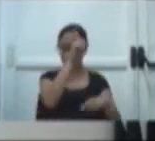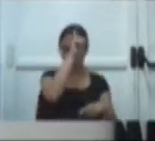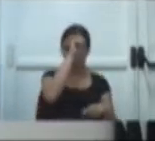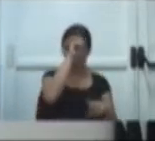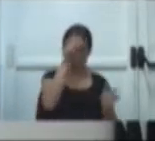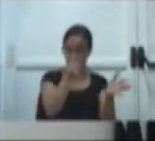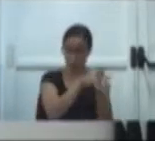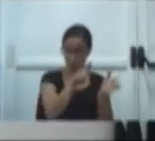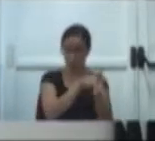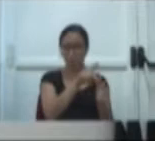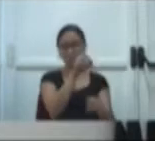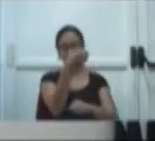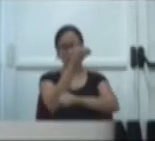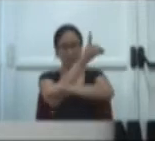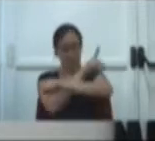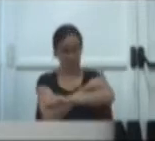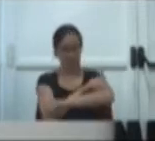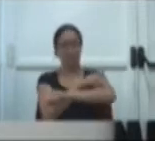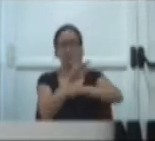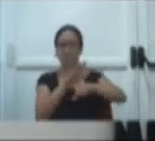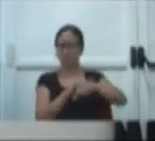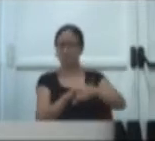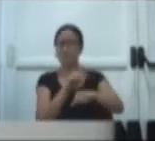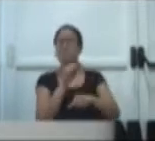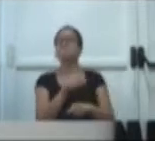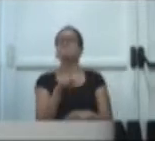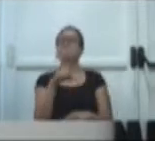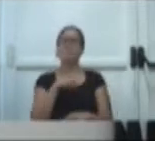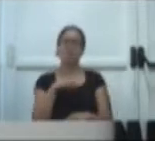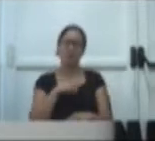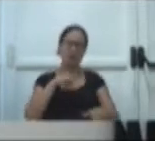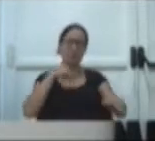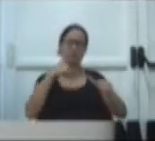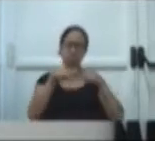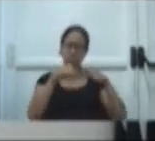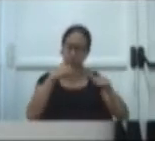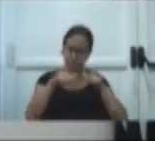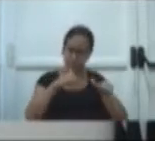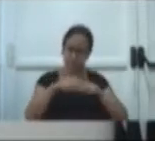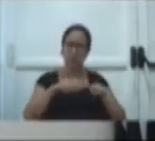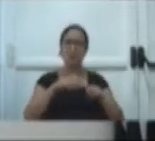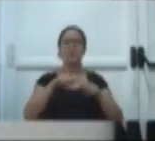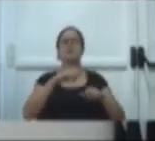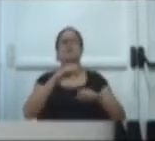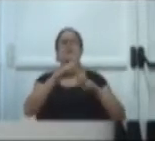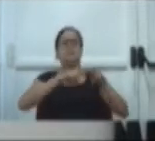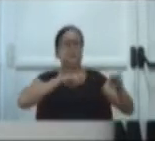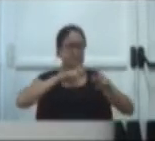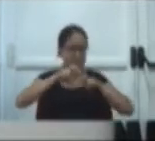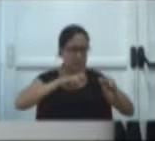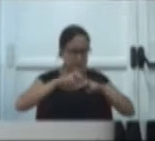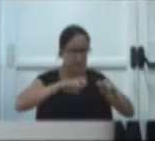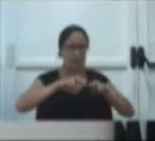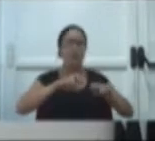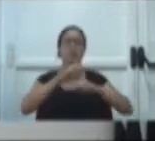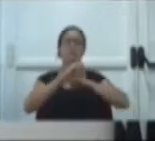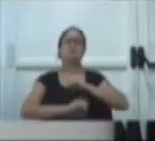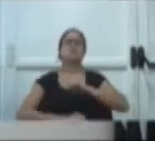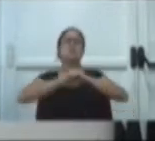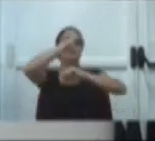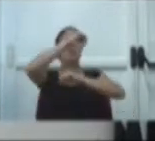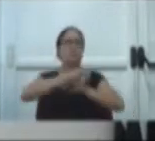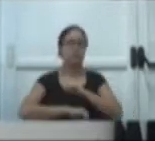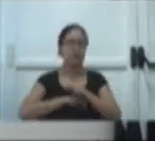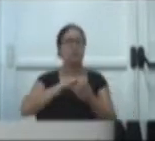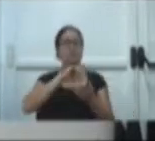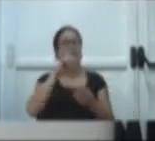estão trabalhando, dobrando períodos direto para aguentar o baque. Eu só tenho a